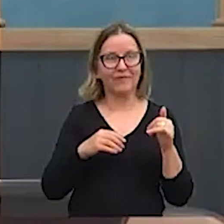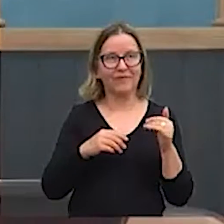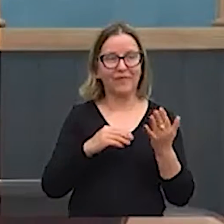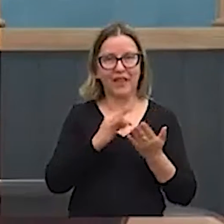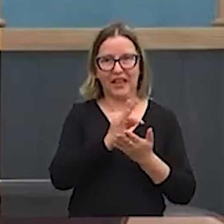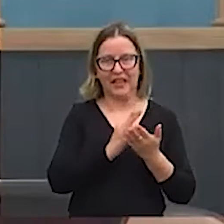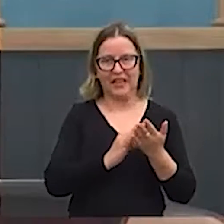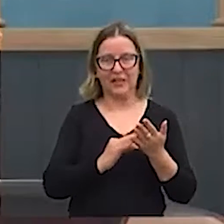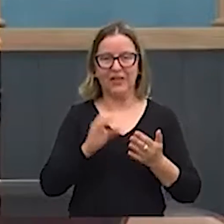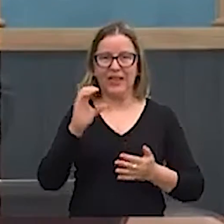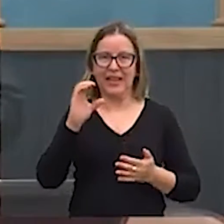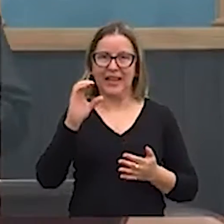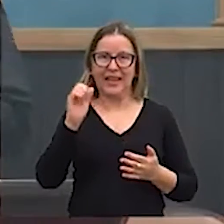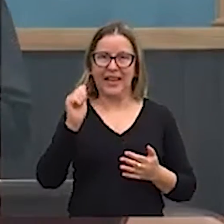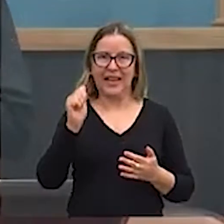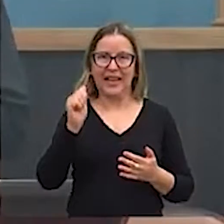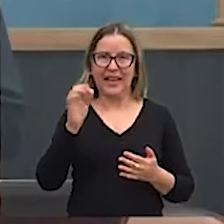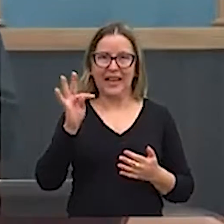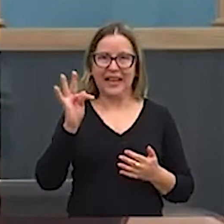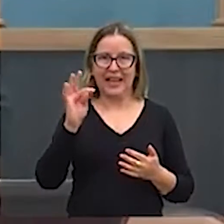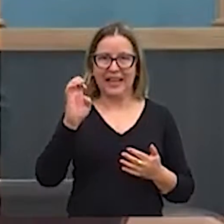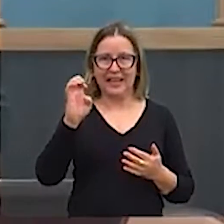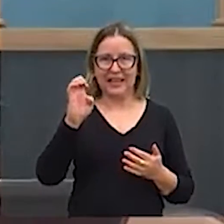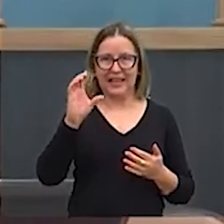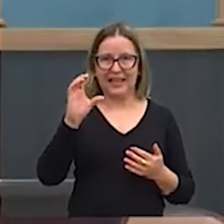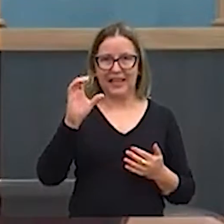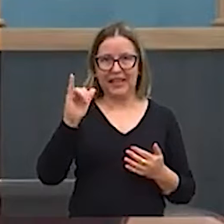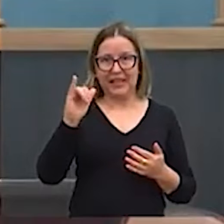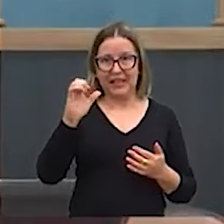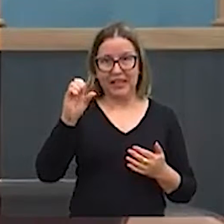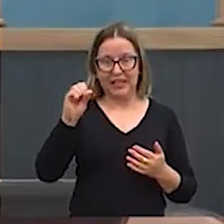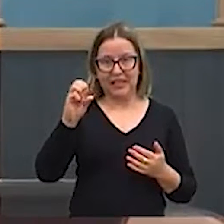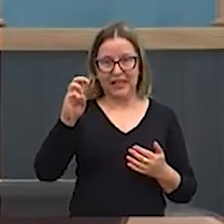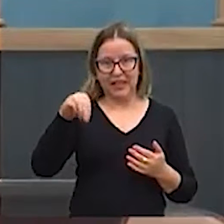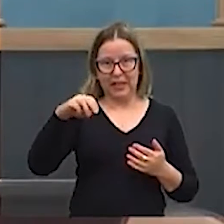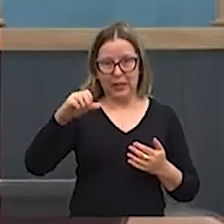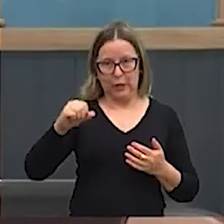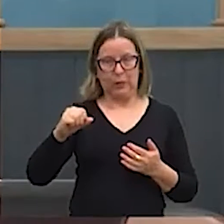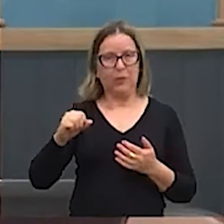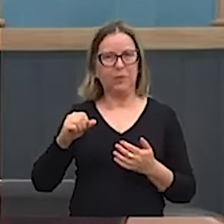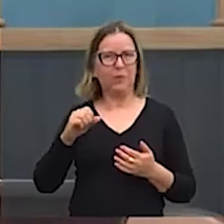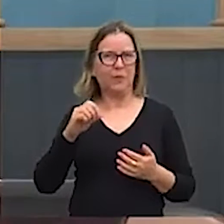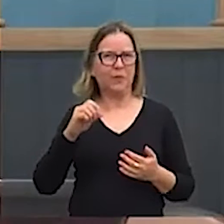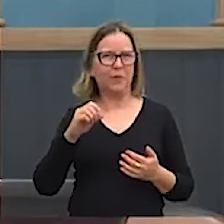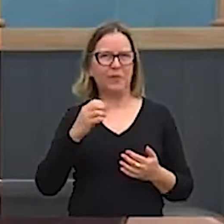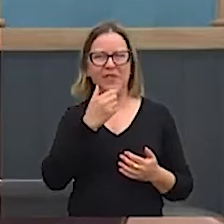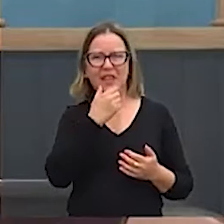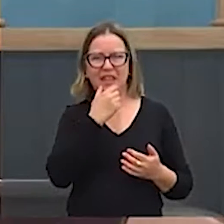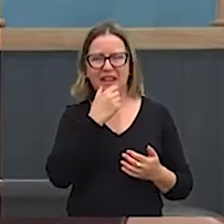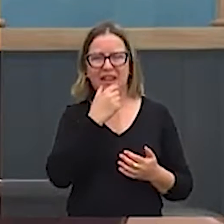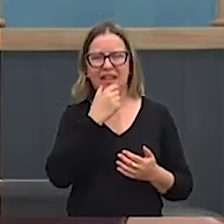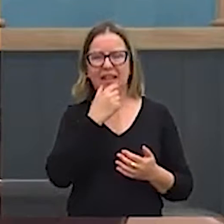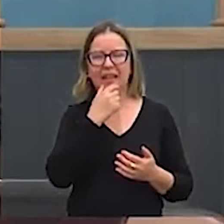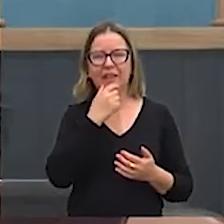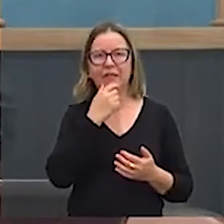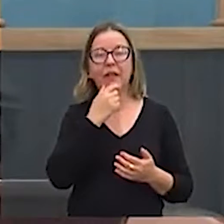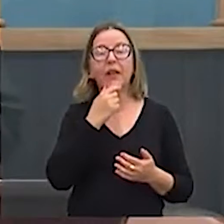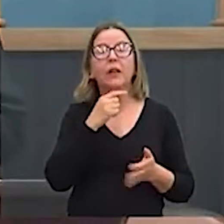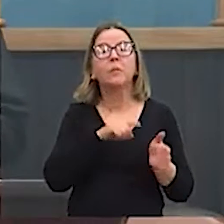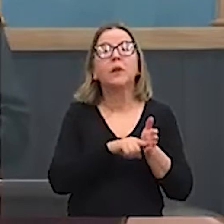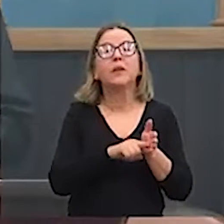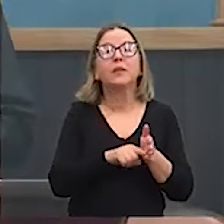catecismo de Westminster, diz, para que o homem foi formado, foi criado,